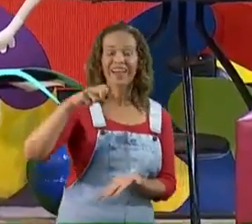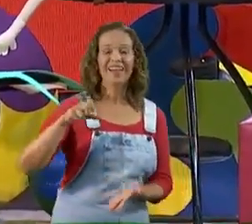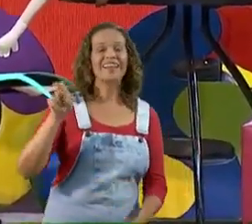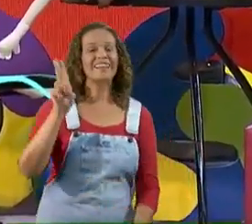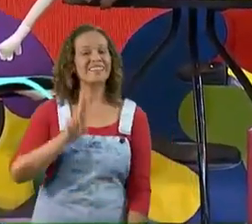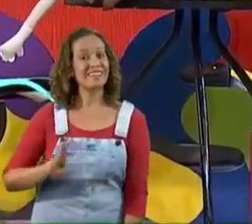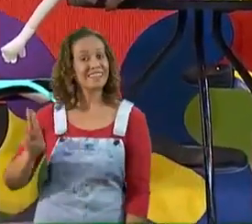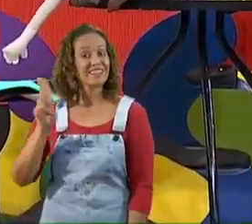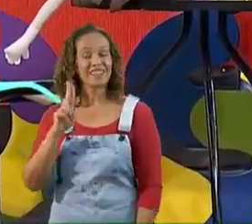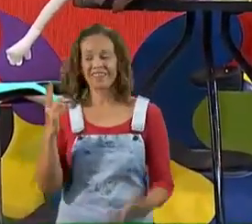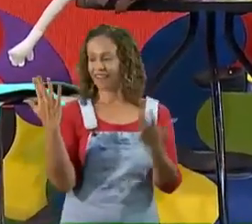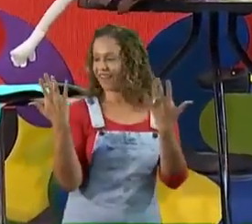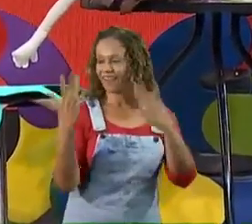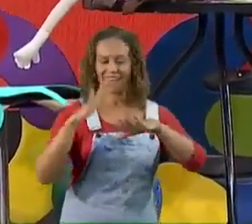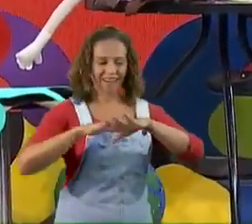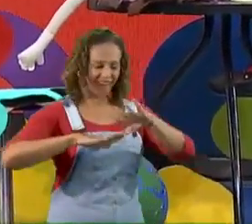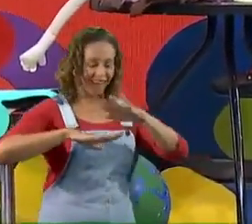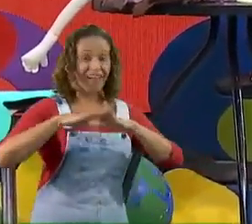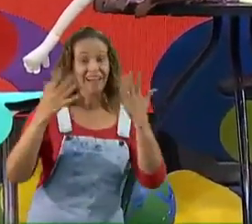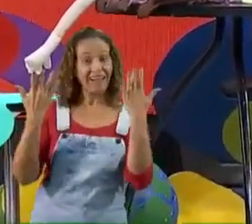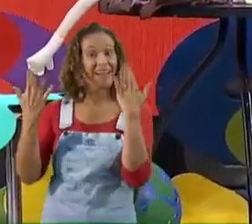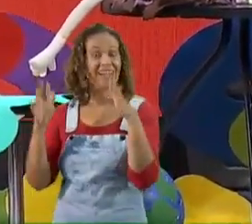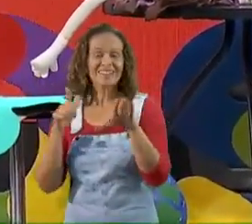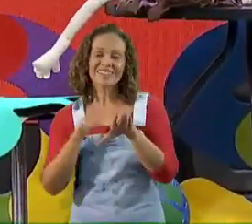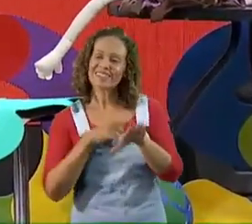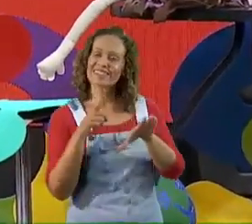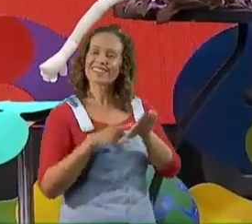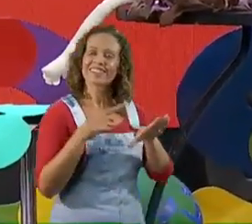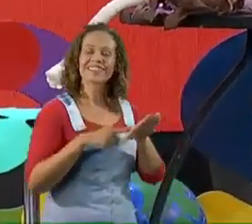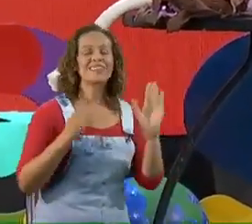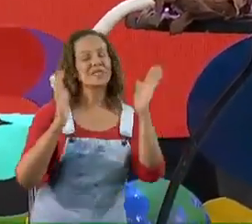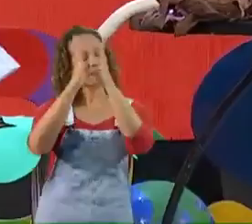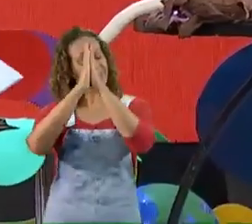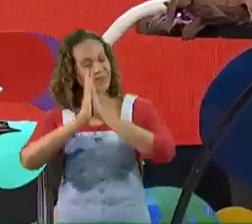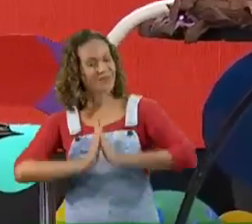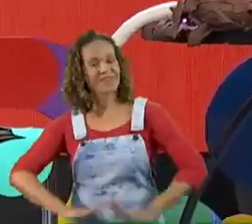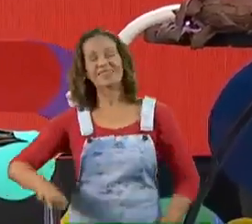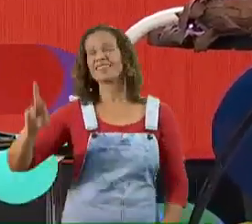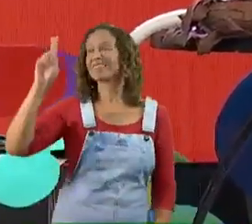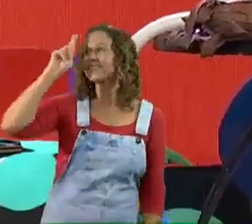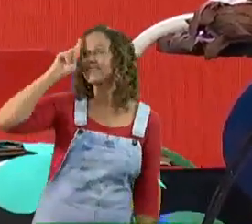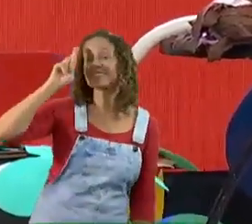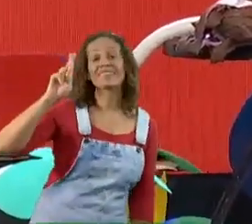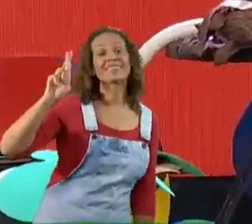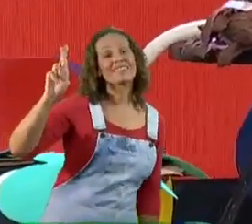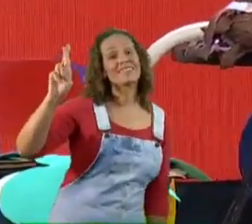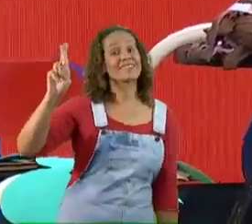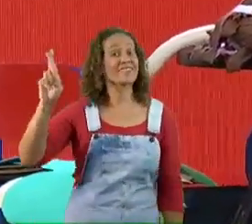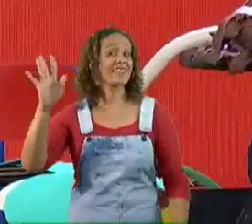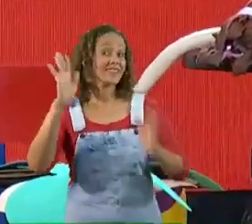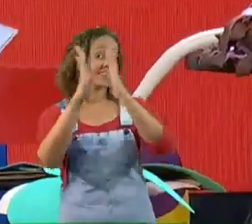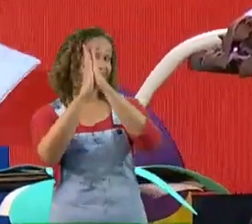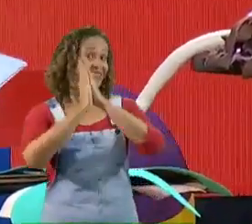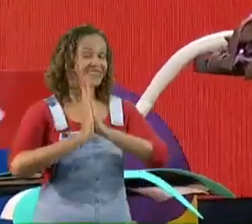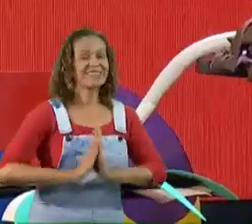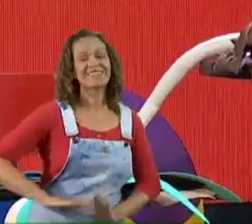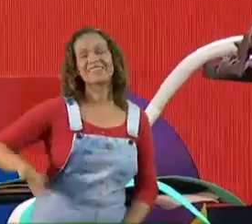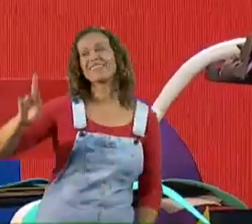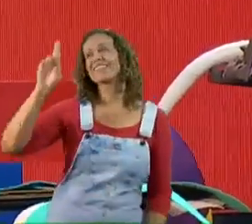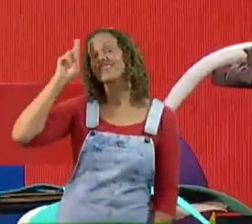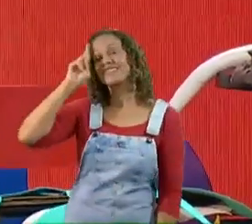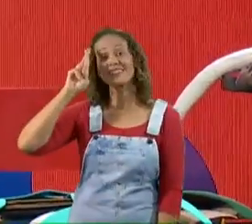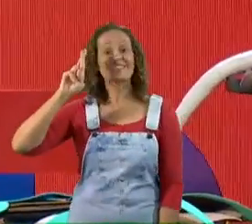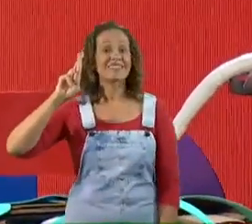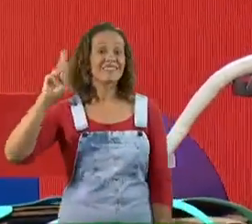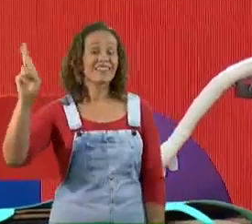uso minhas mãos e pés para adorar ao Senhor, para adorar ao